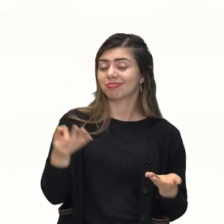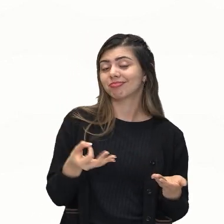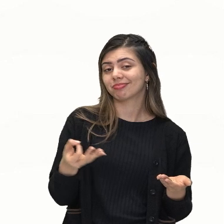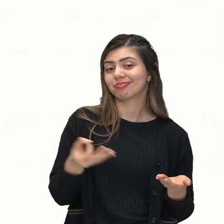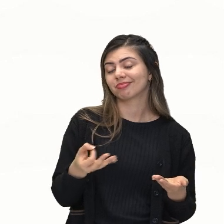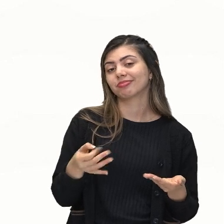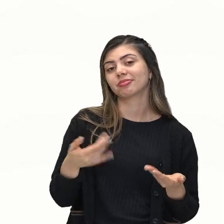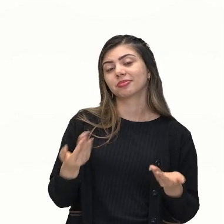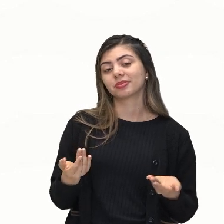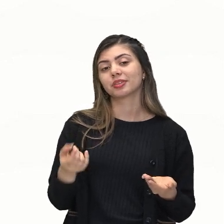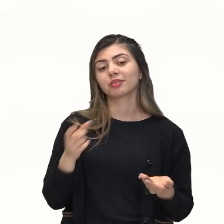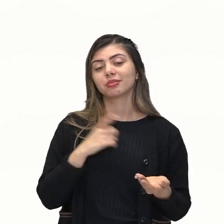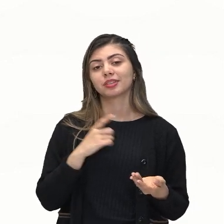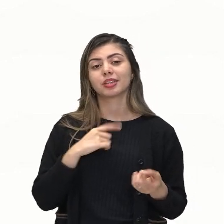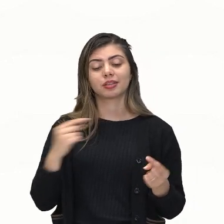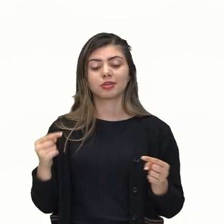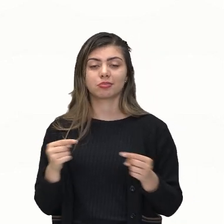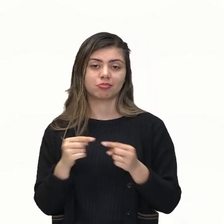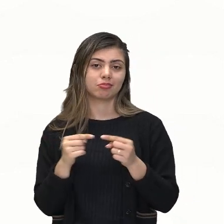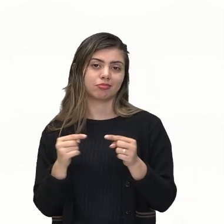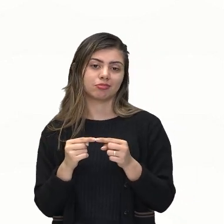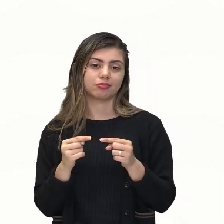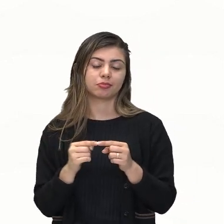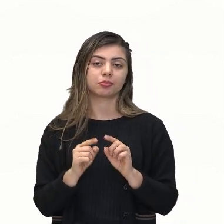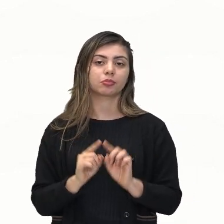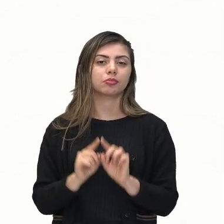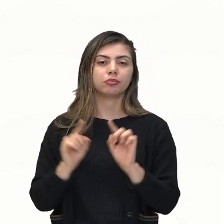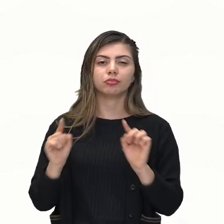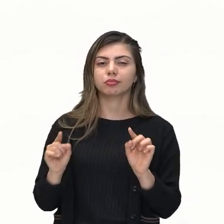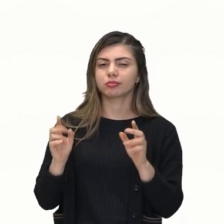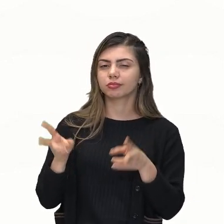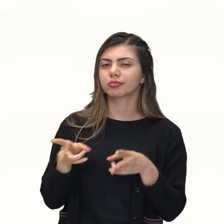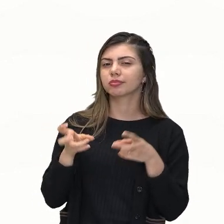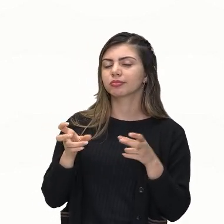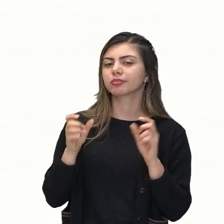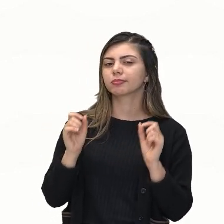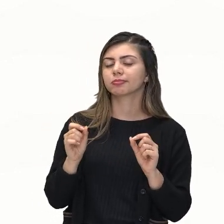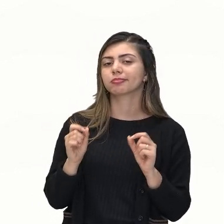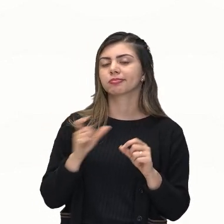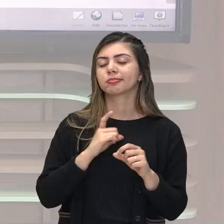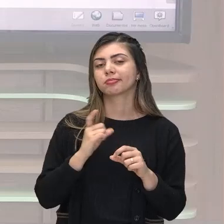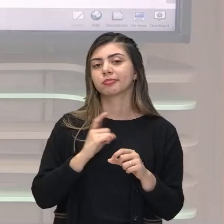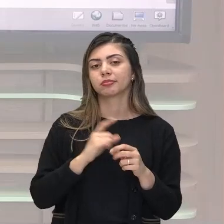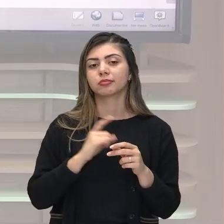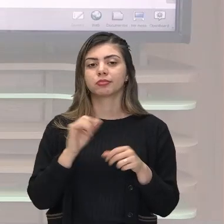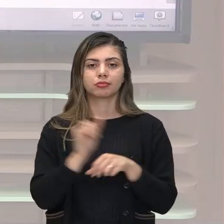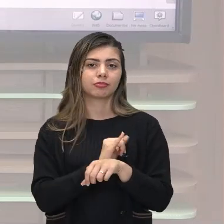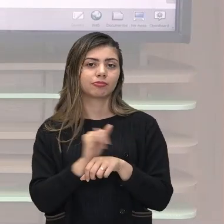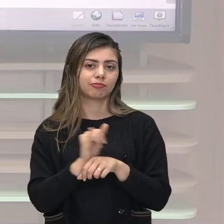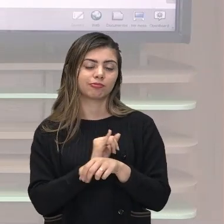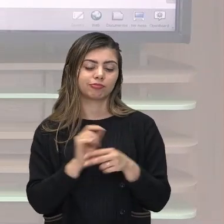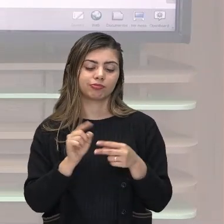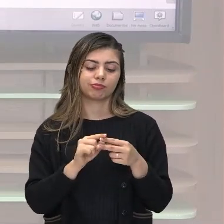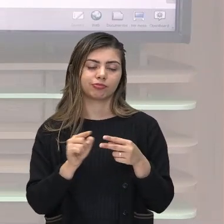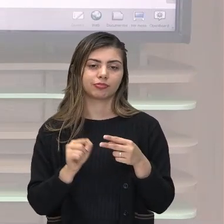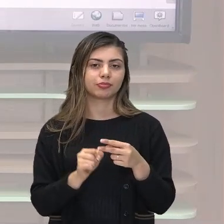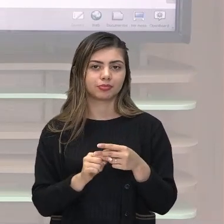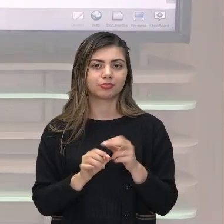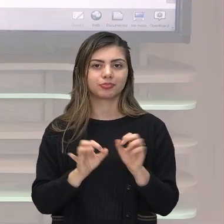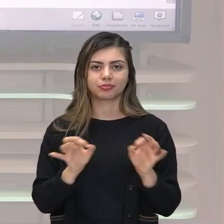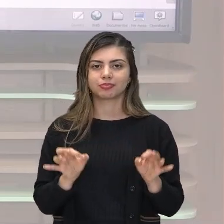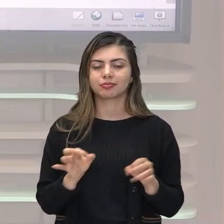a proporção é a mesma. Só que aqui a gente utilizou a simplificação de